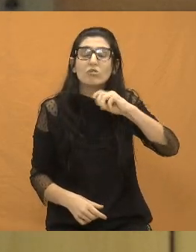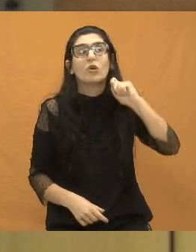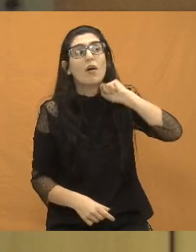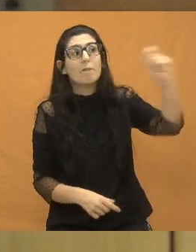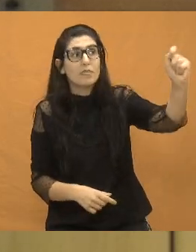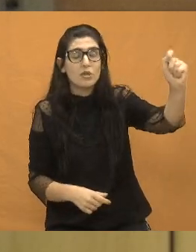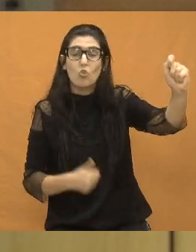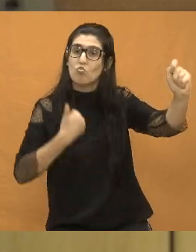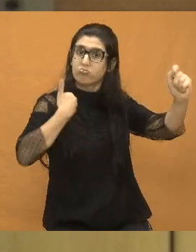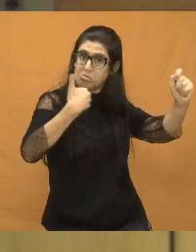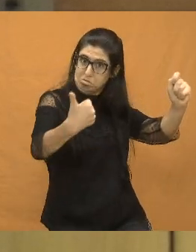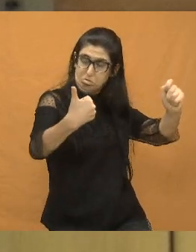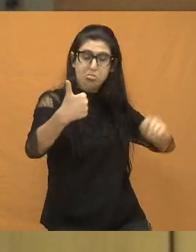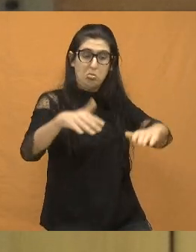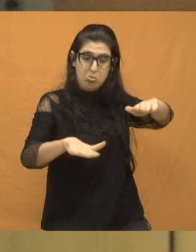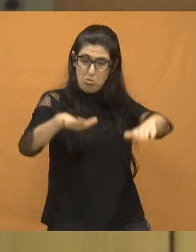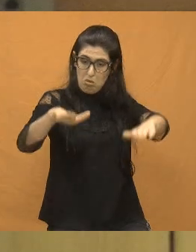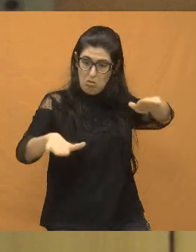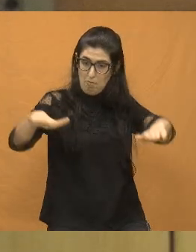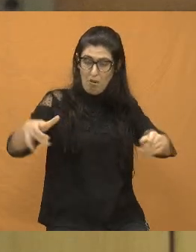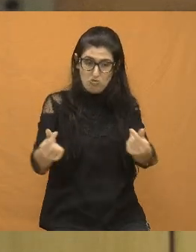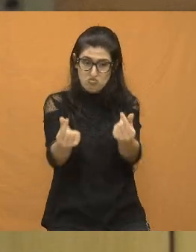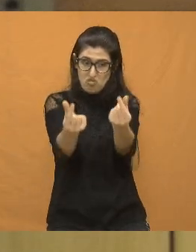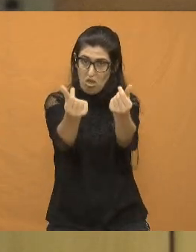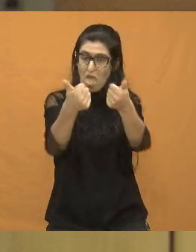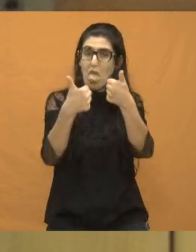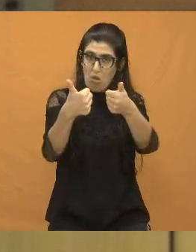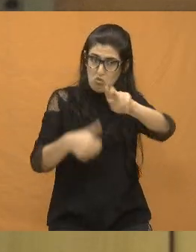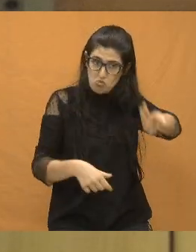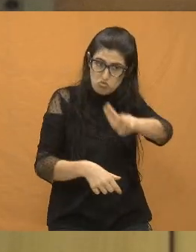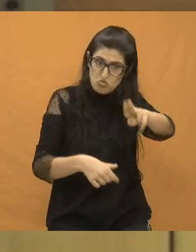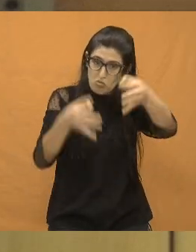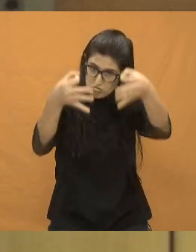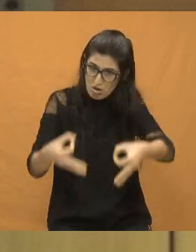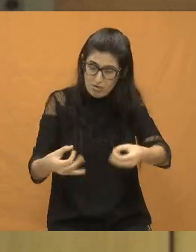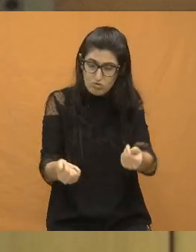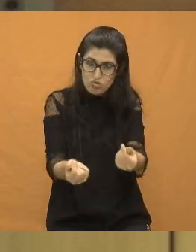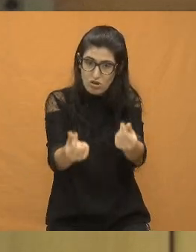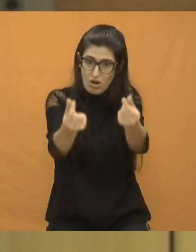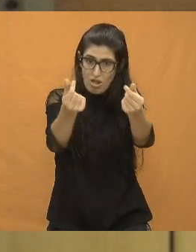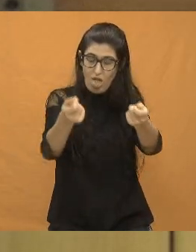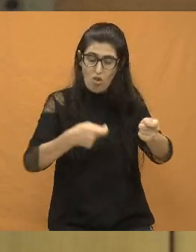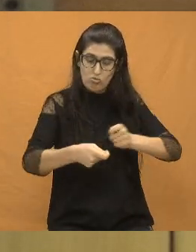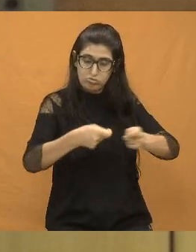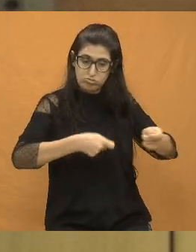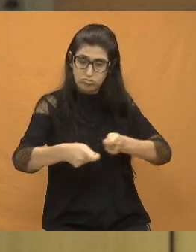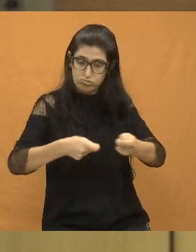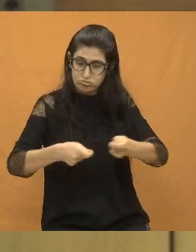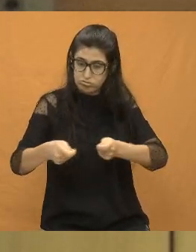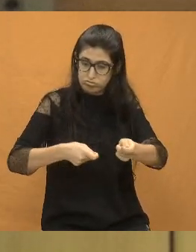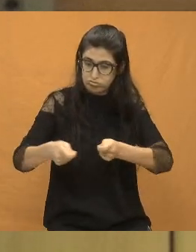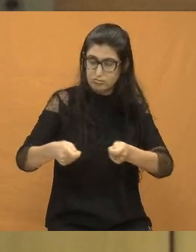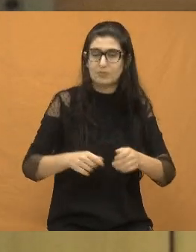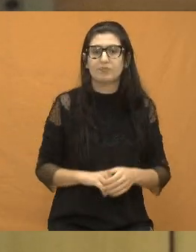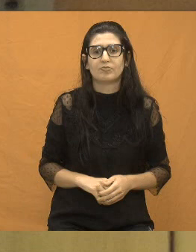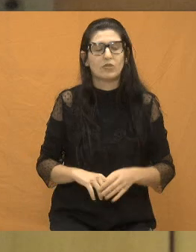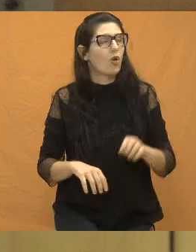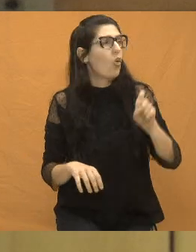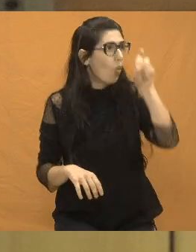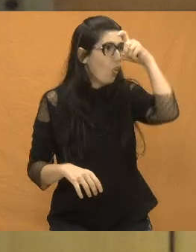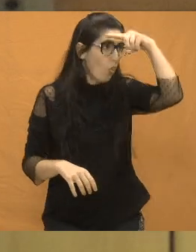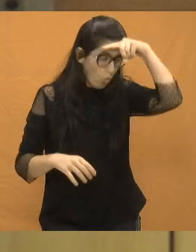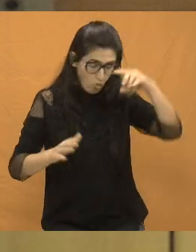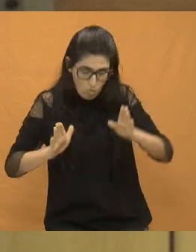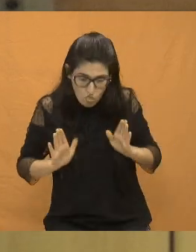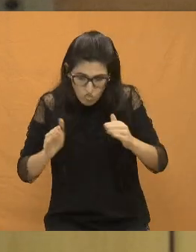está, que passou uma certa porcentagem, é no que é esperado mesmo, né? Que é na saúde do nosso